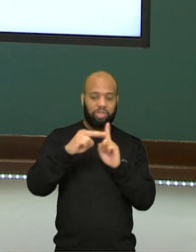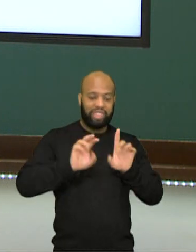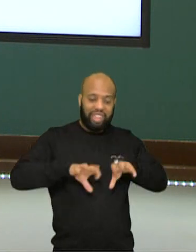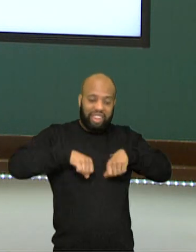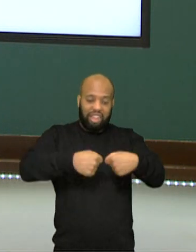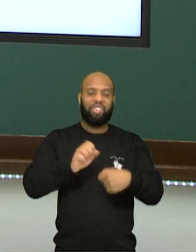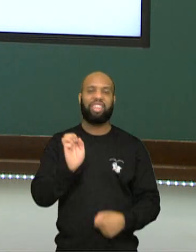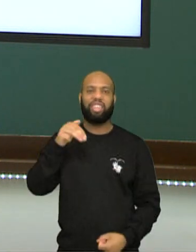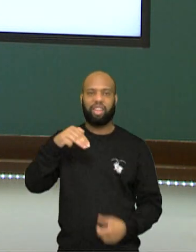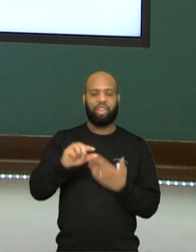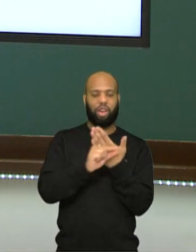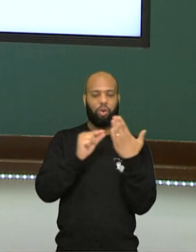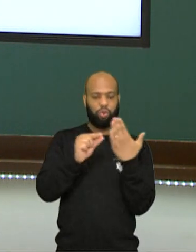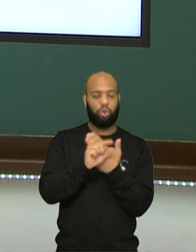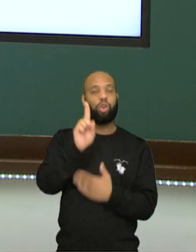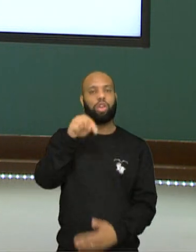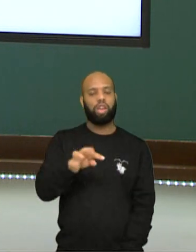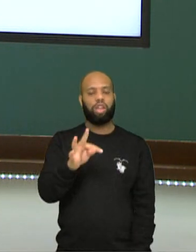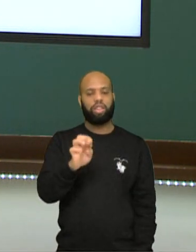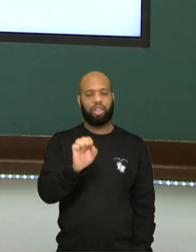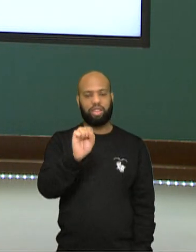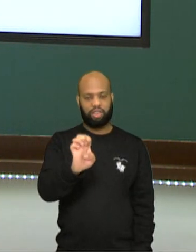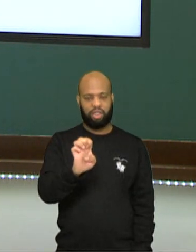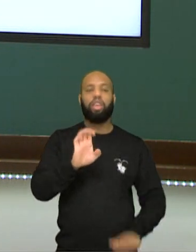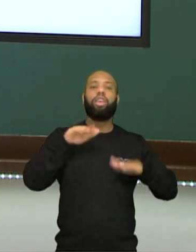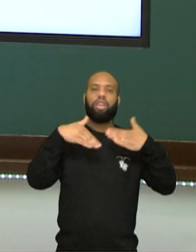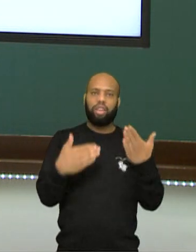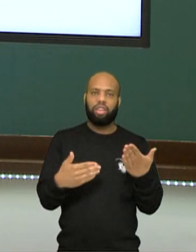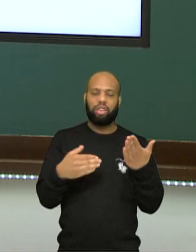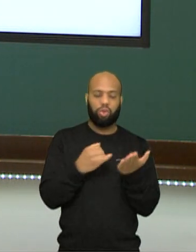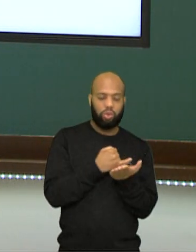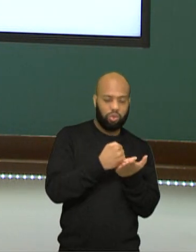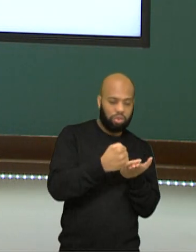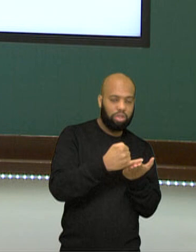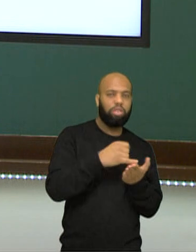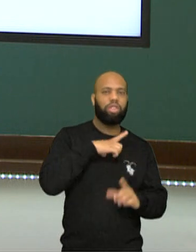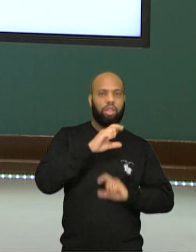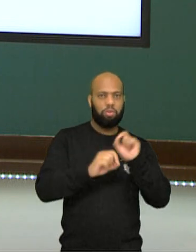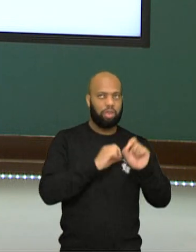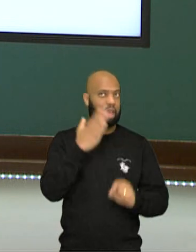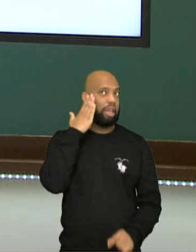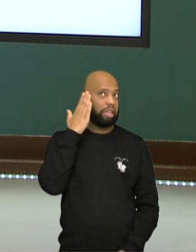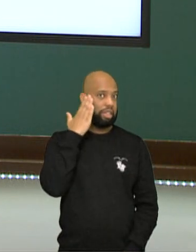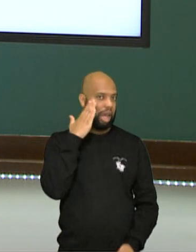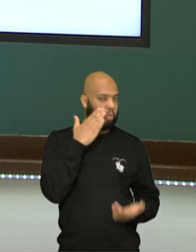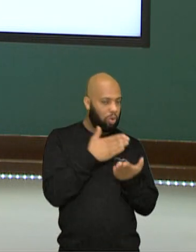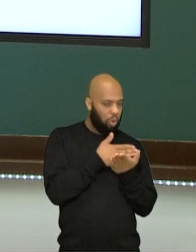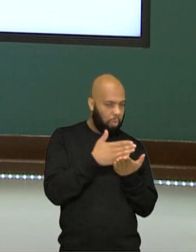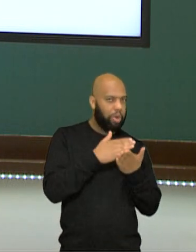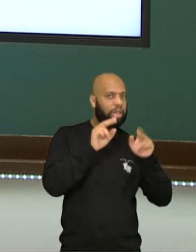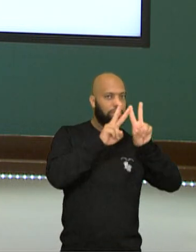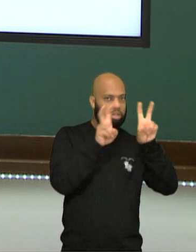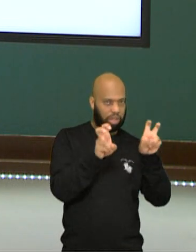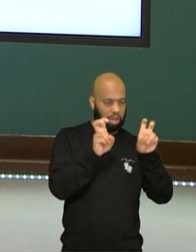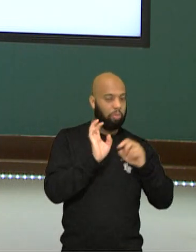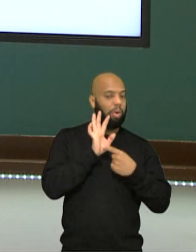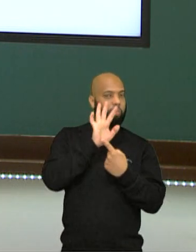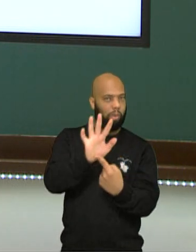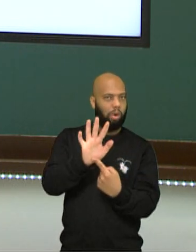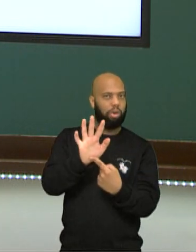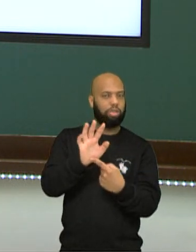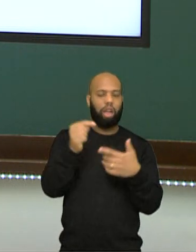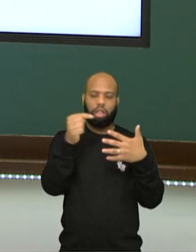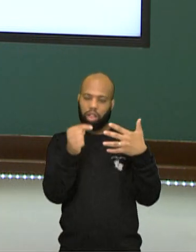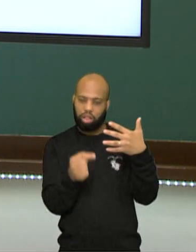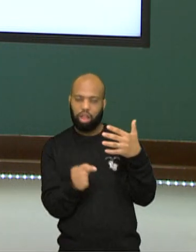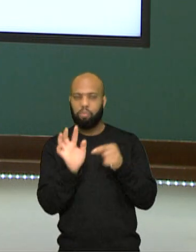a tese. Então, na introdução, nós temos a ideia da temática, a temática é mostrada, é apresentada